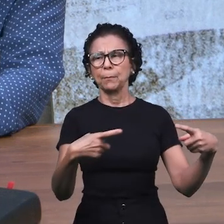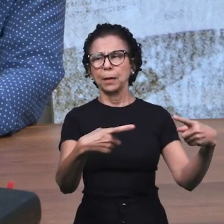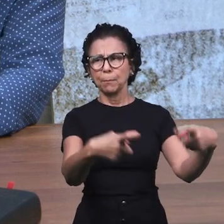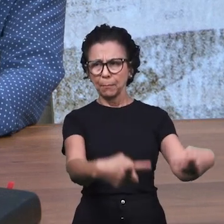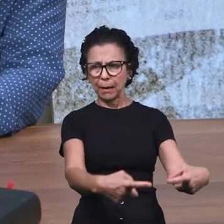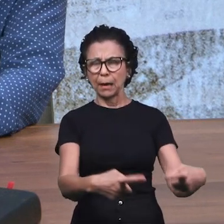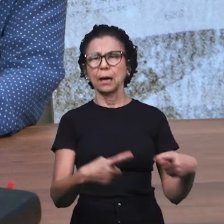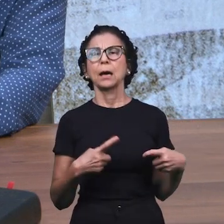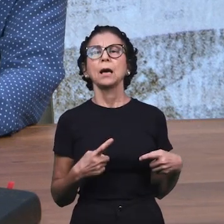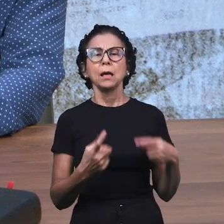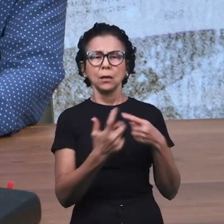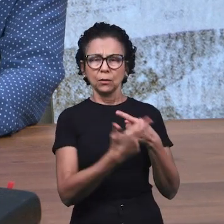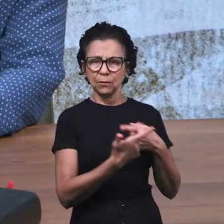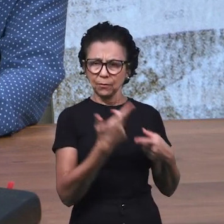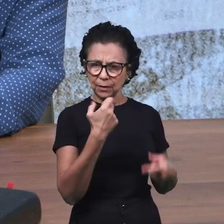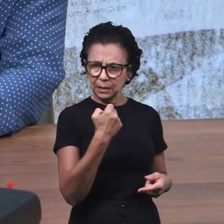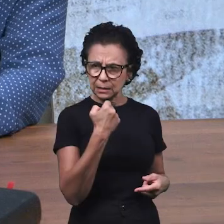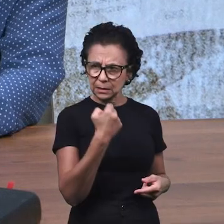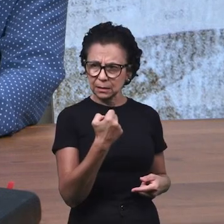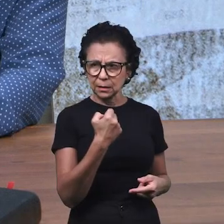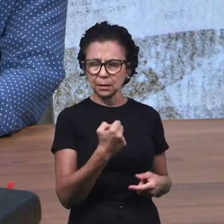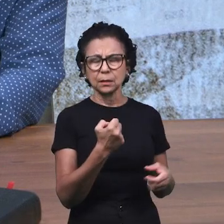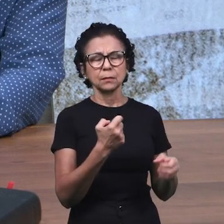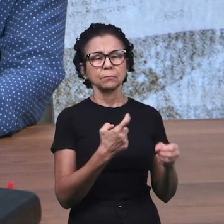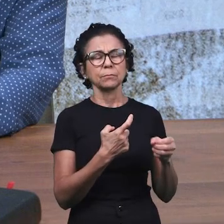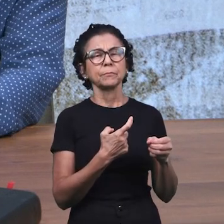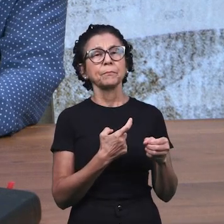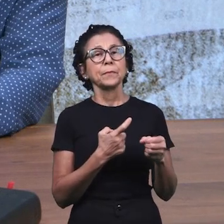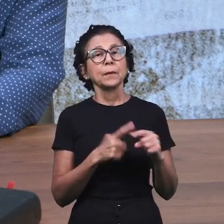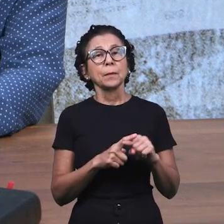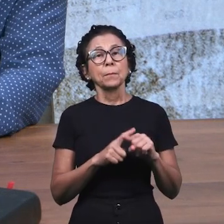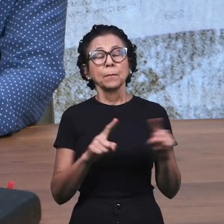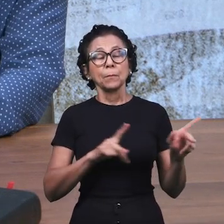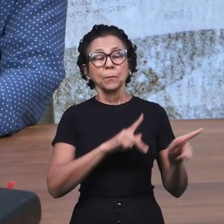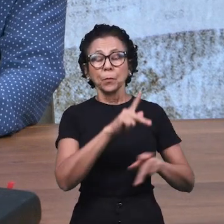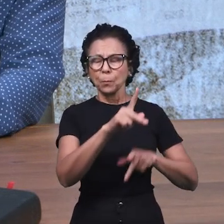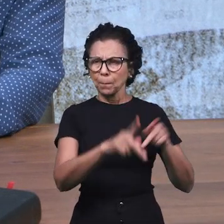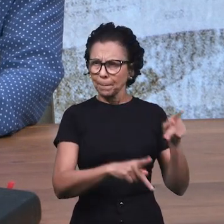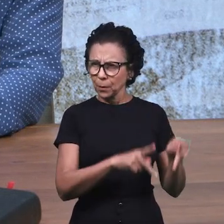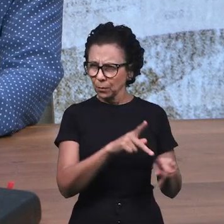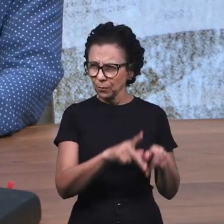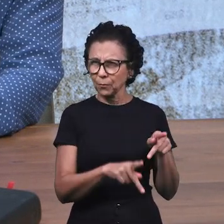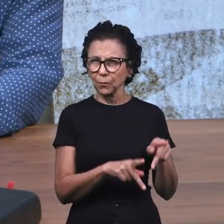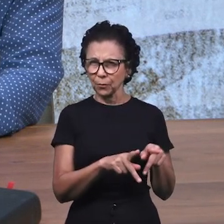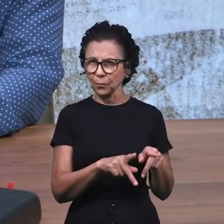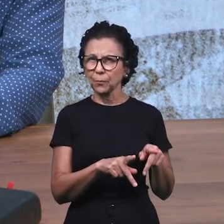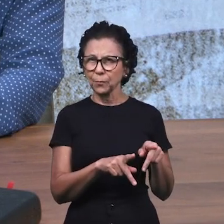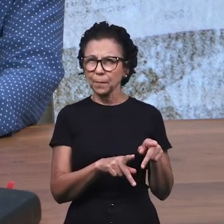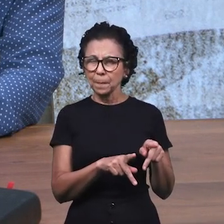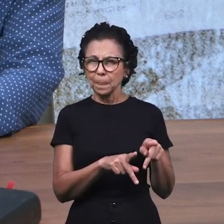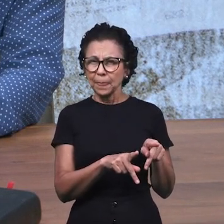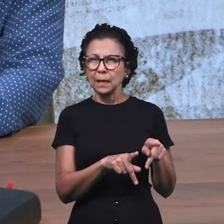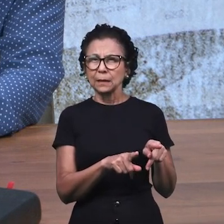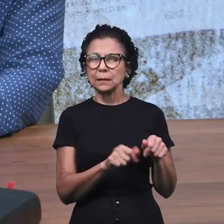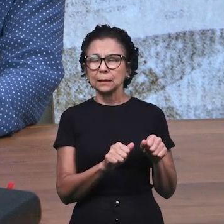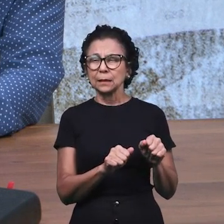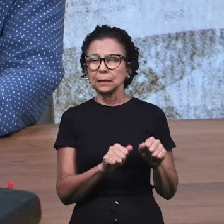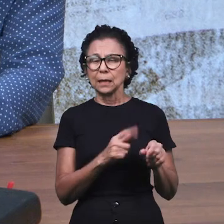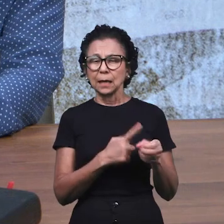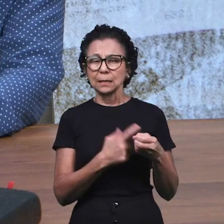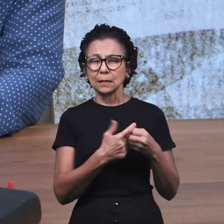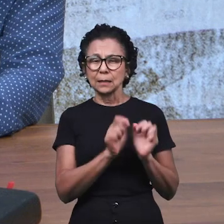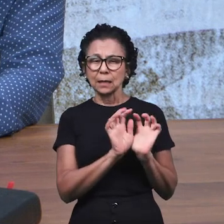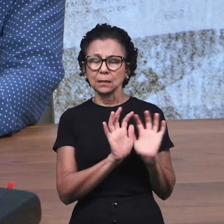águas. Ajunta, pois, agora o resto do povo e cerca a cidade e